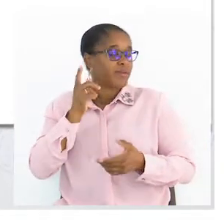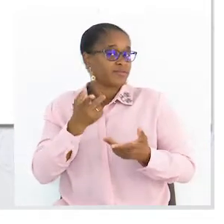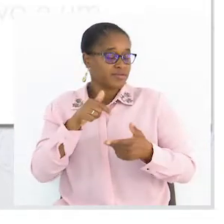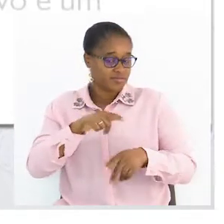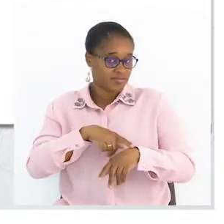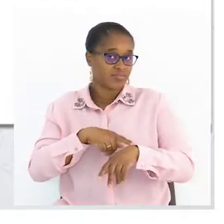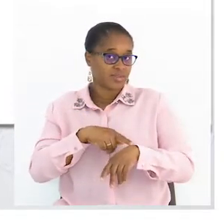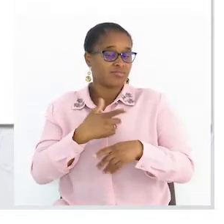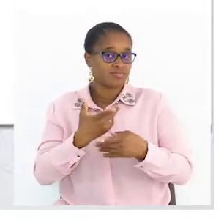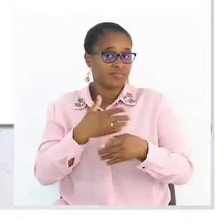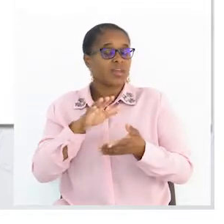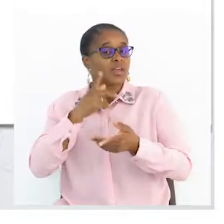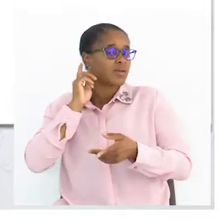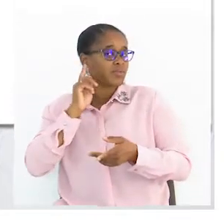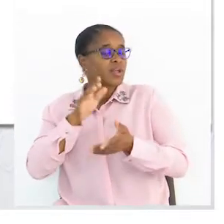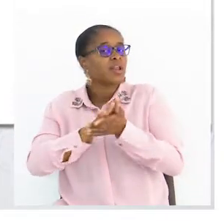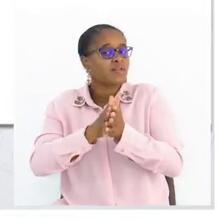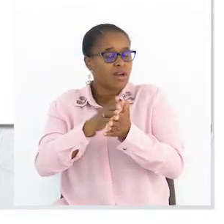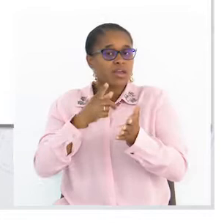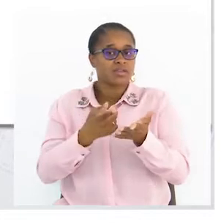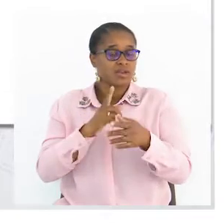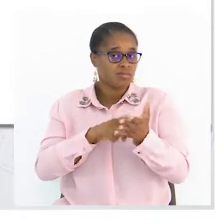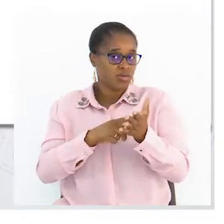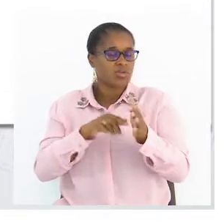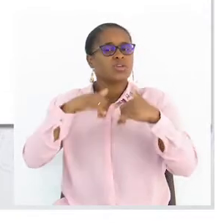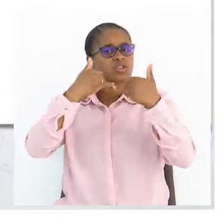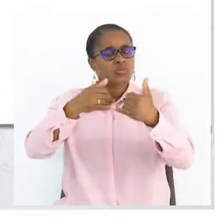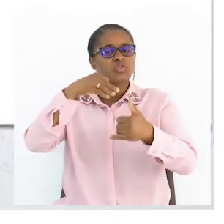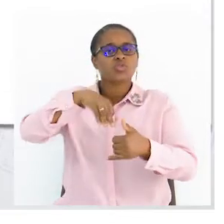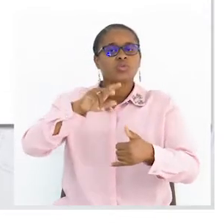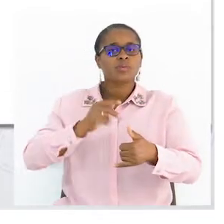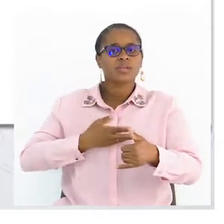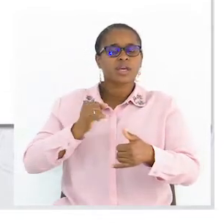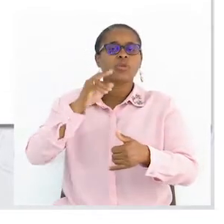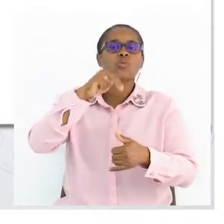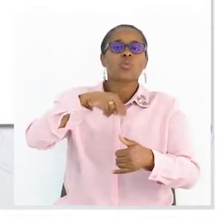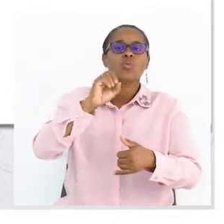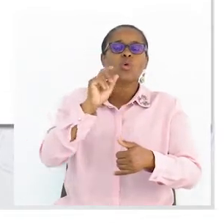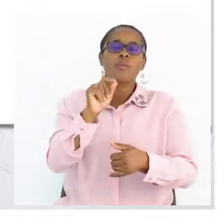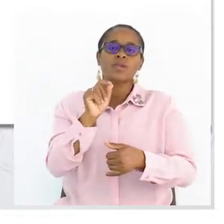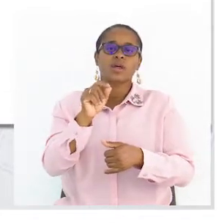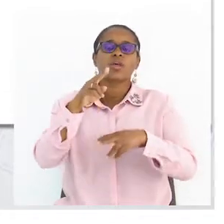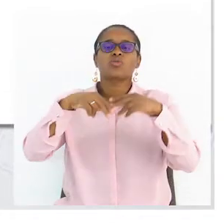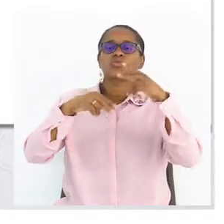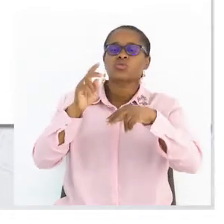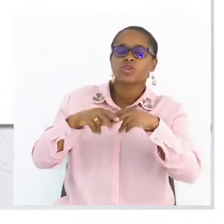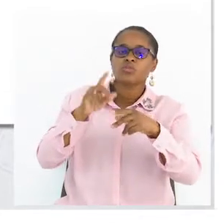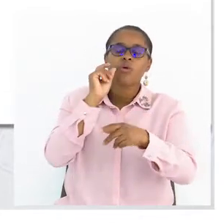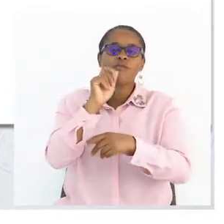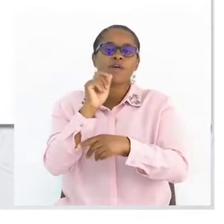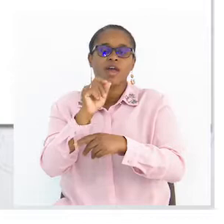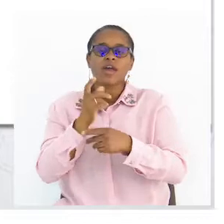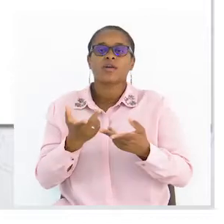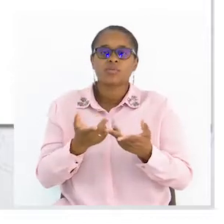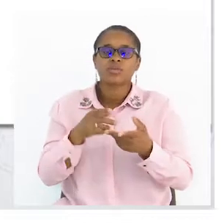mãos. Depois, vamos ver o predicado nominal. Quando é que acontece o predicado nominal? É constituído por um verbo de ligação,